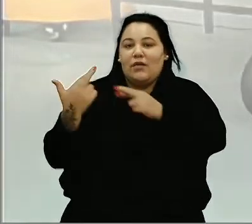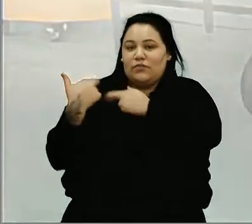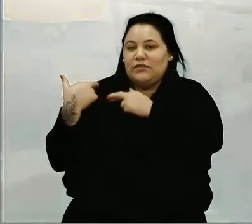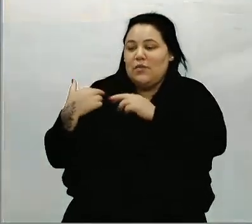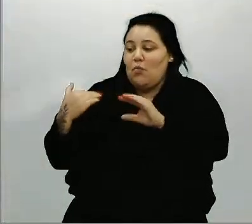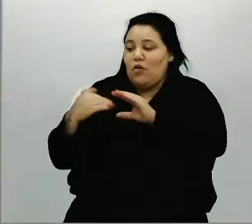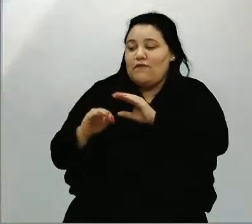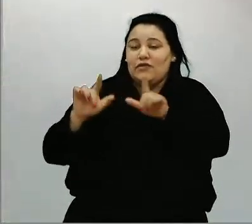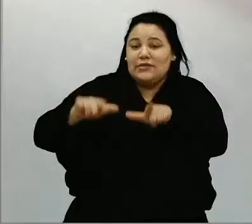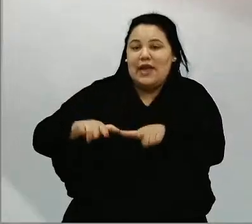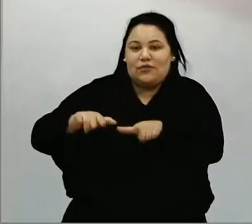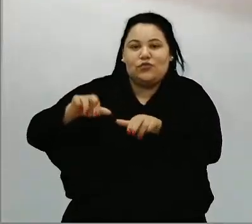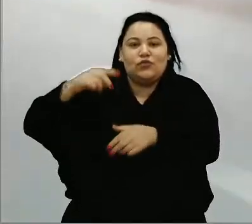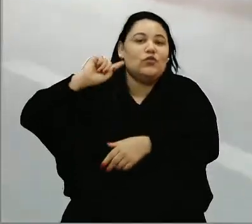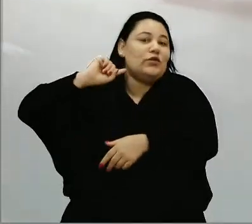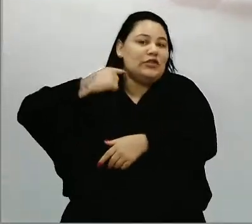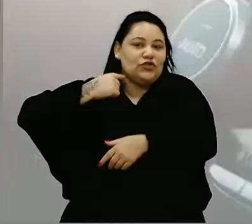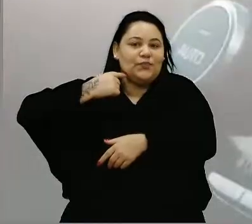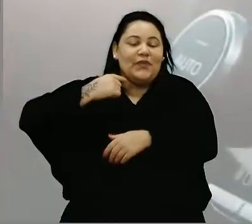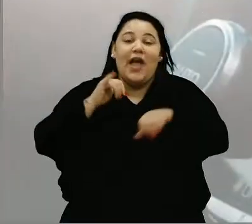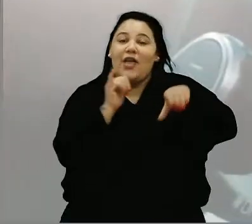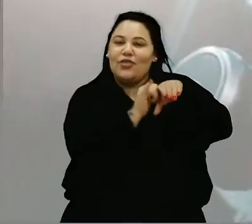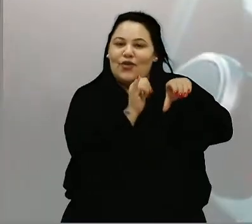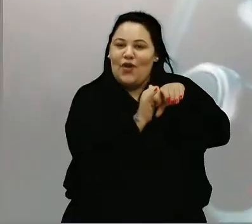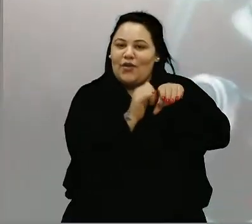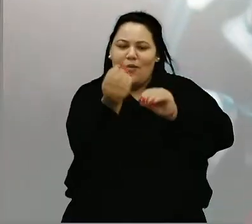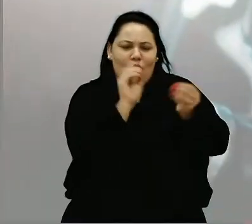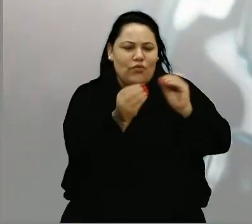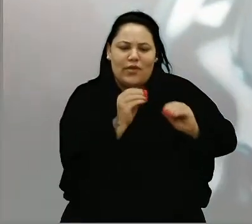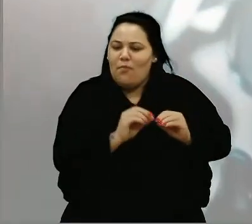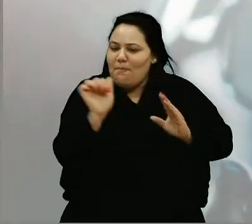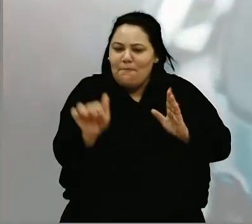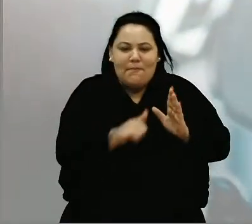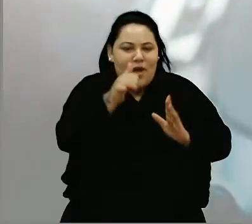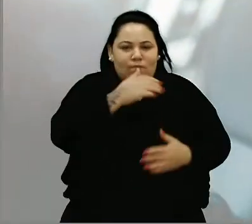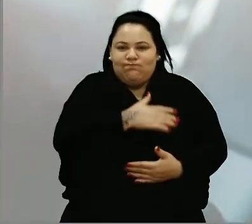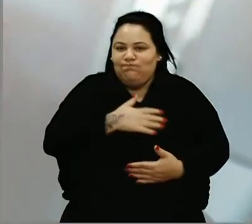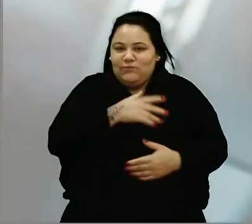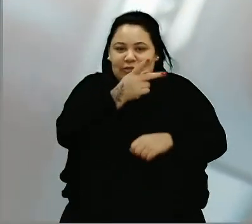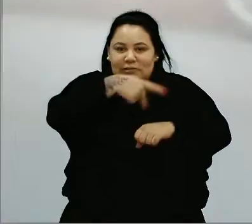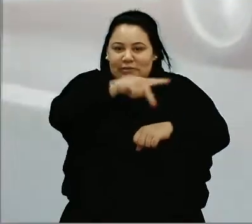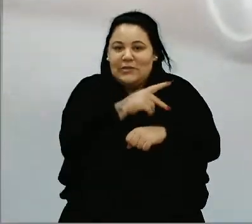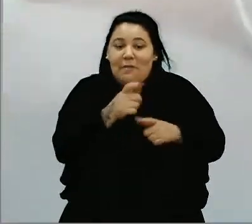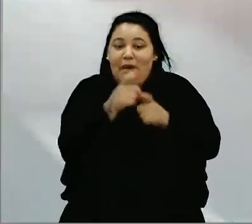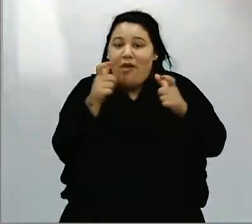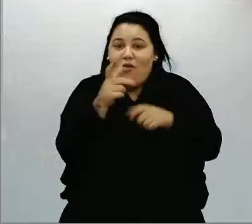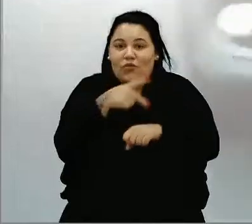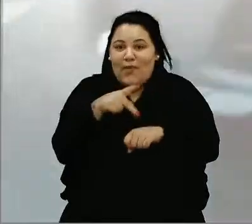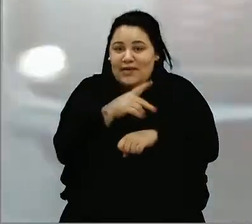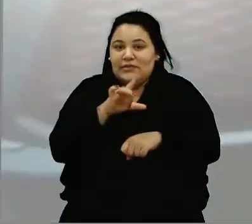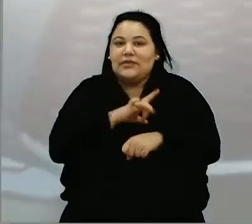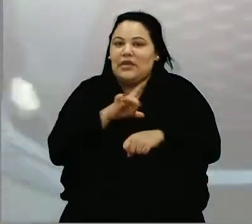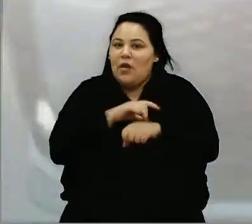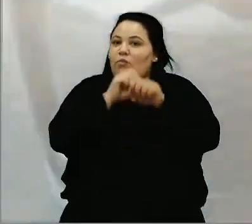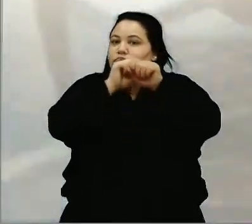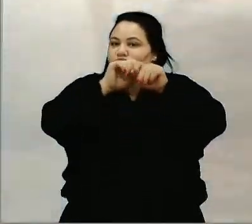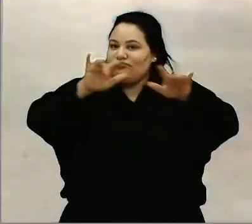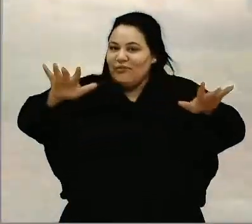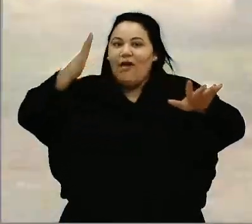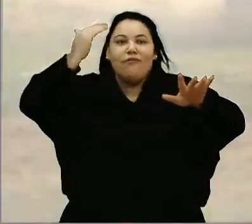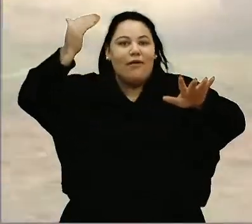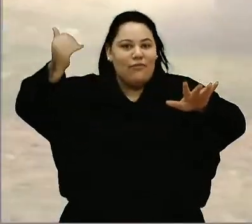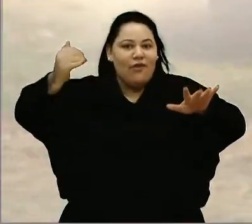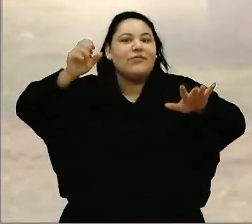das melhores montadoras em termos de satisfação do cliente na maioria dos países, construindo uma excelente reputação em todo o mundo